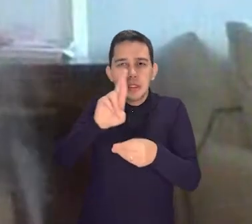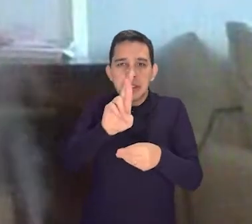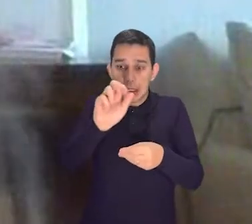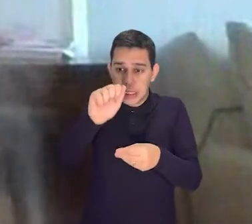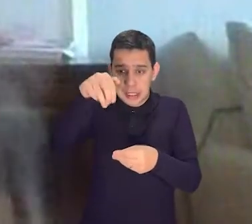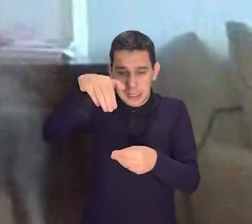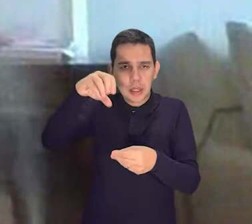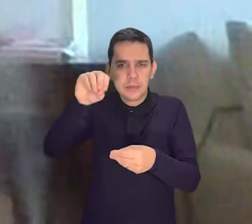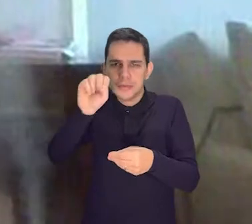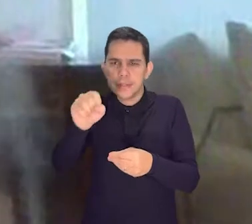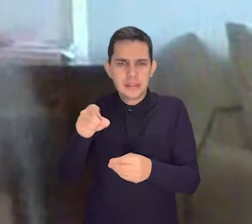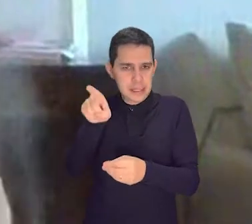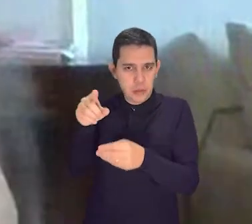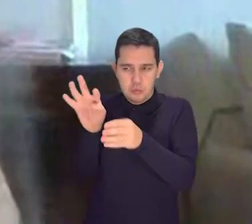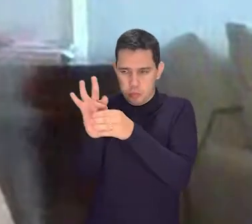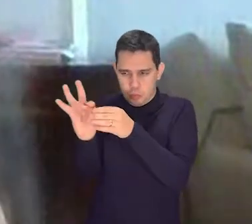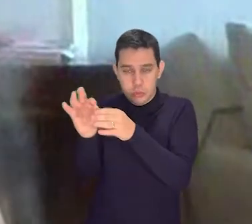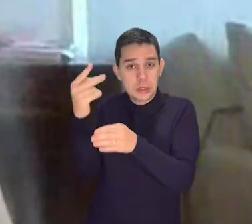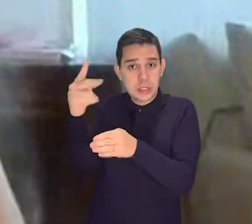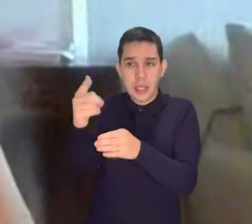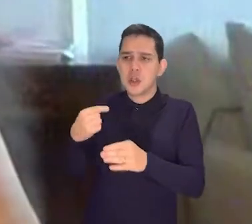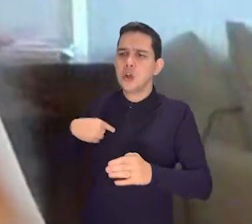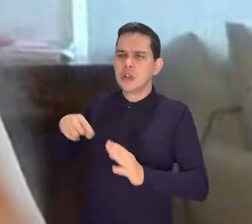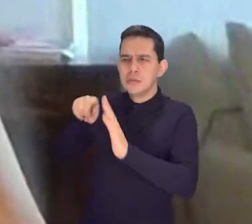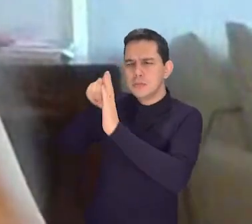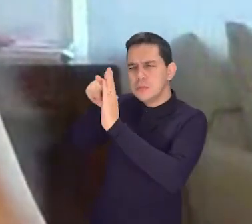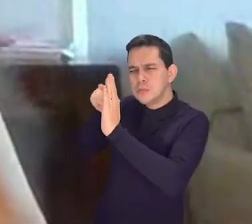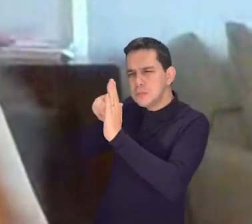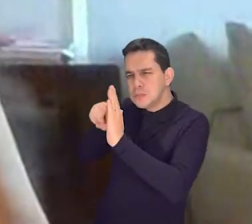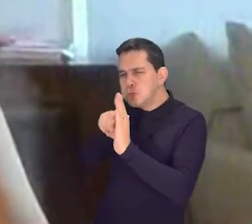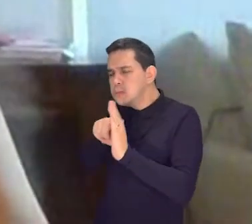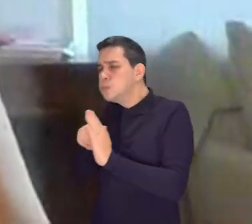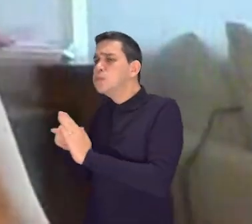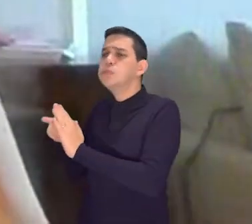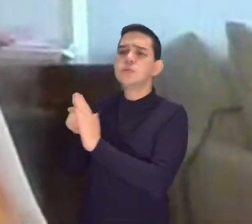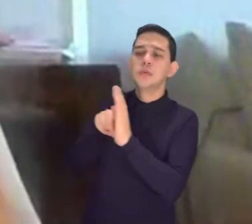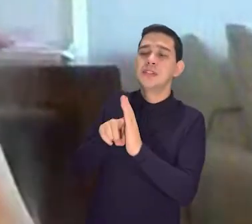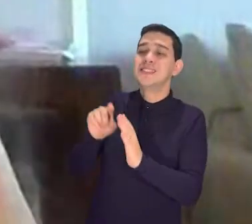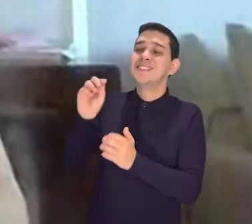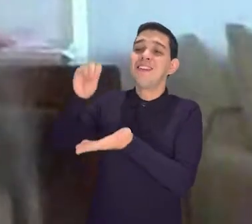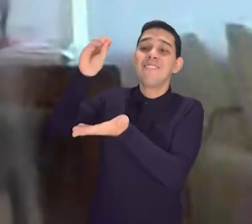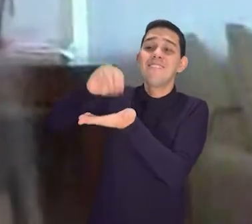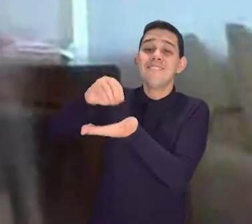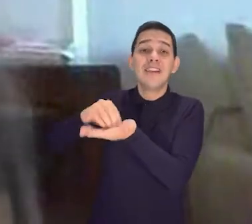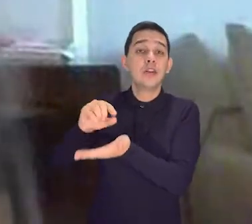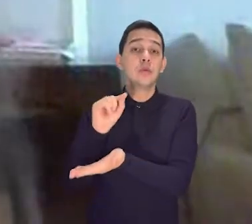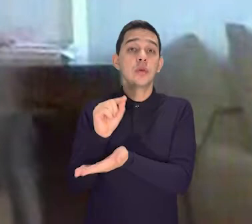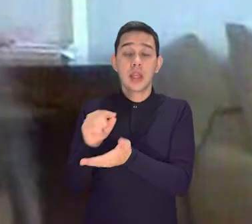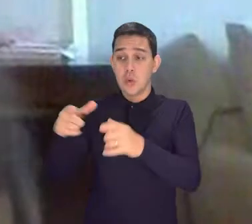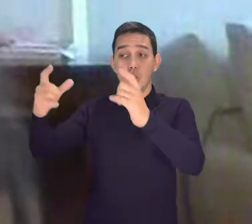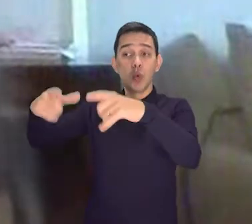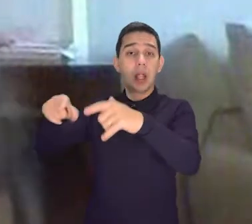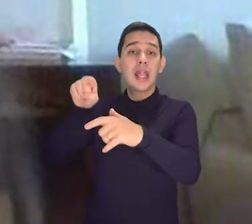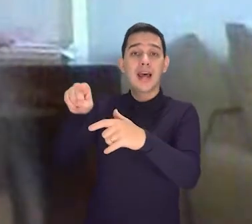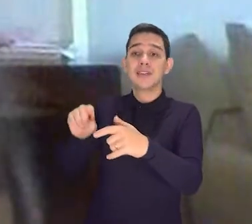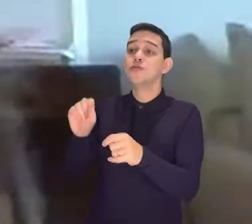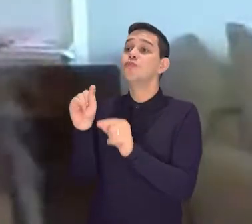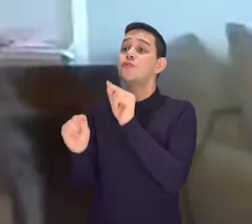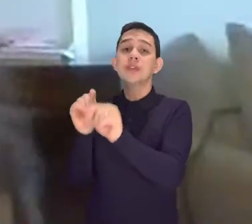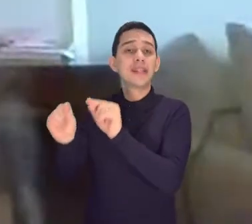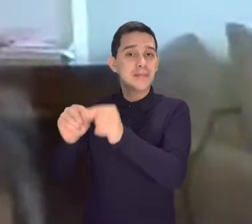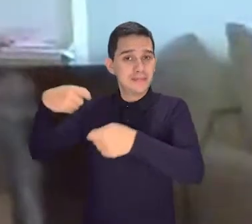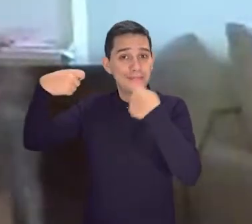né, nós verificamos quais são as peculiaridades daquela região,